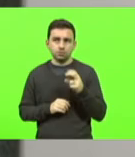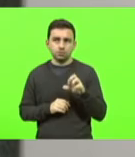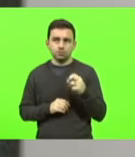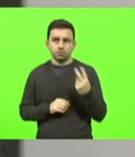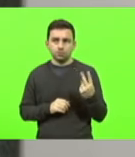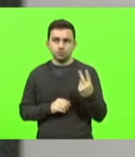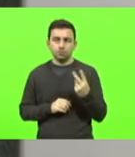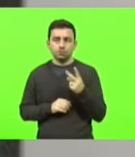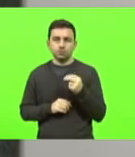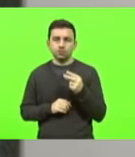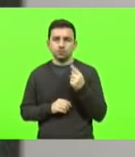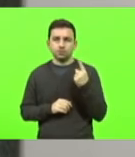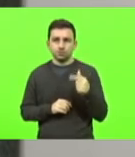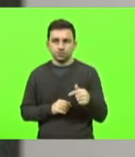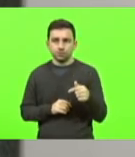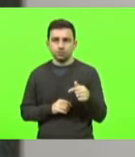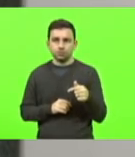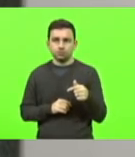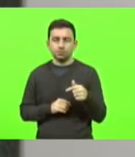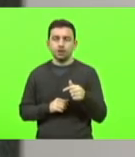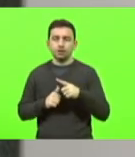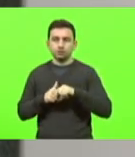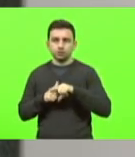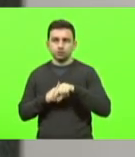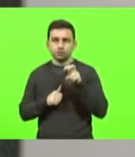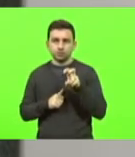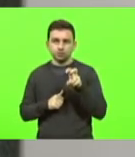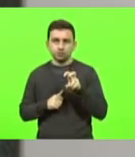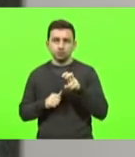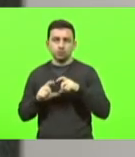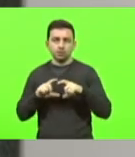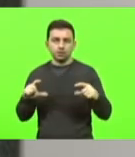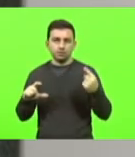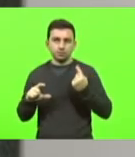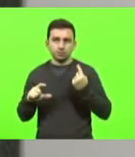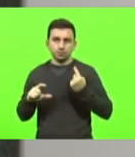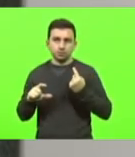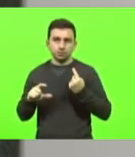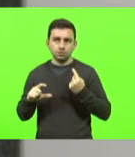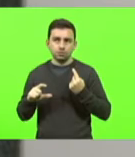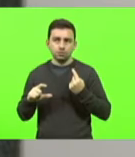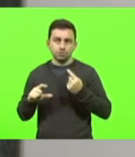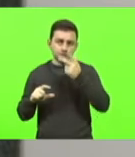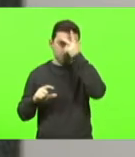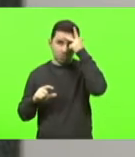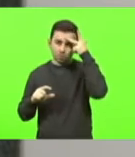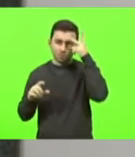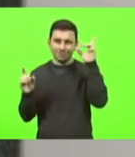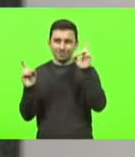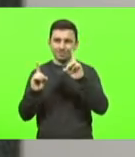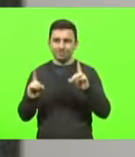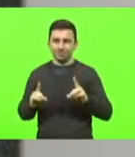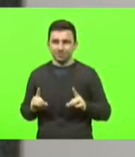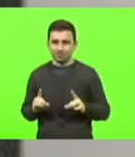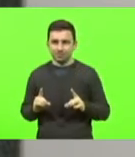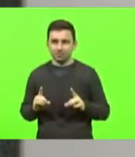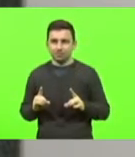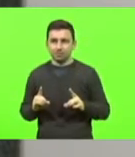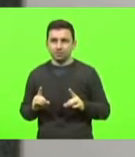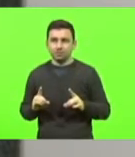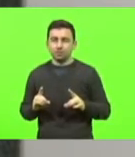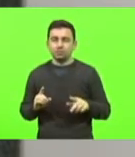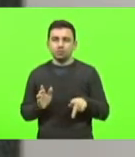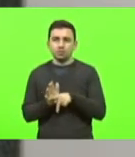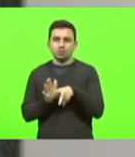17.292/2017, nesses termos. Artigo 5º, parágrafo único, considera-se pessoa com deficiência a inserida nas seguintes